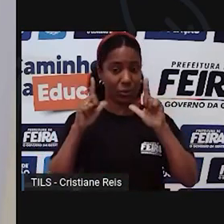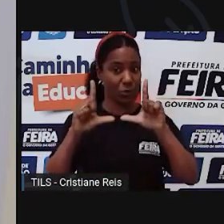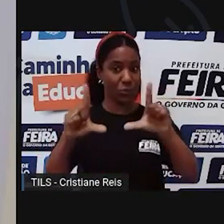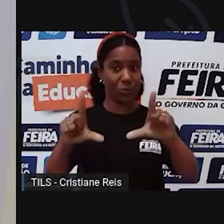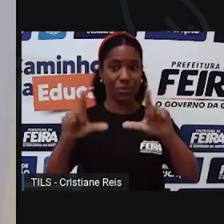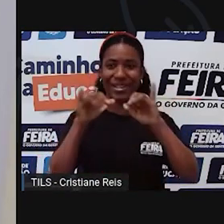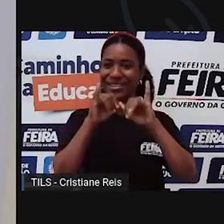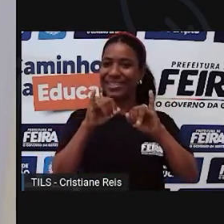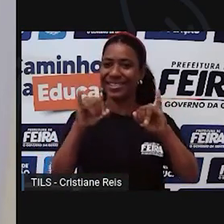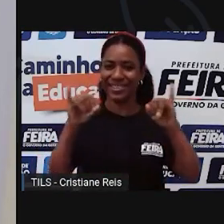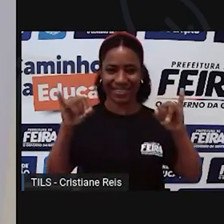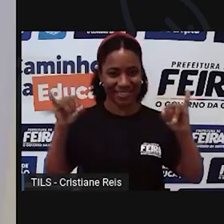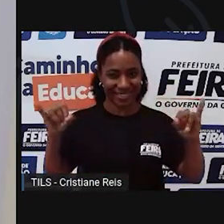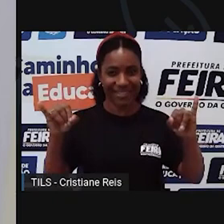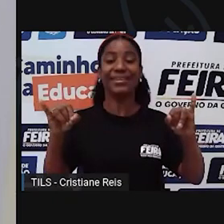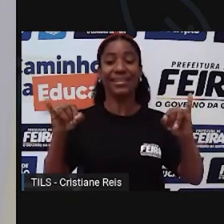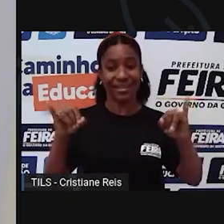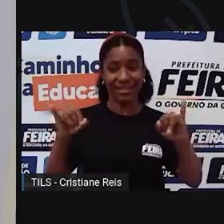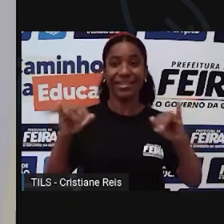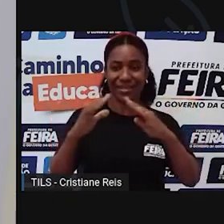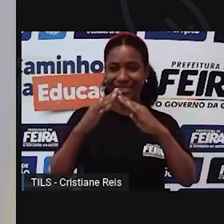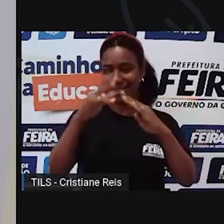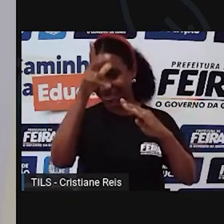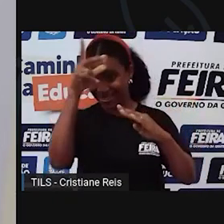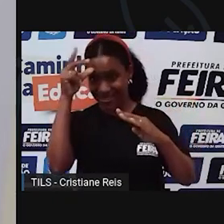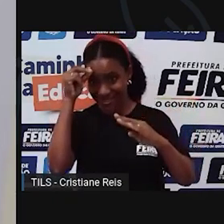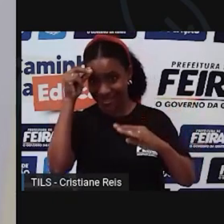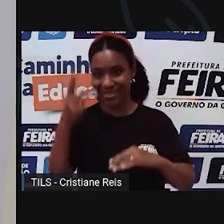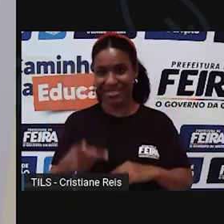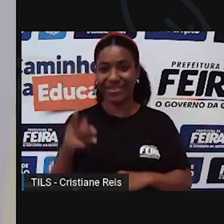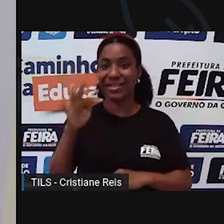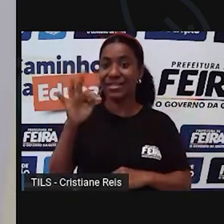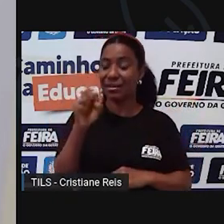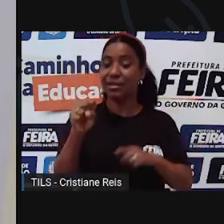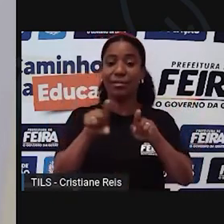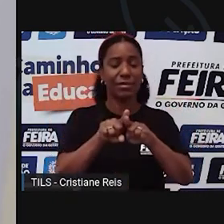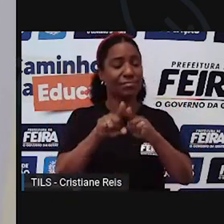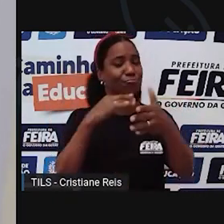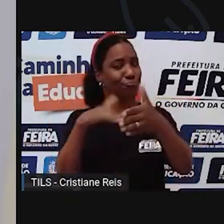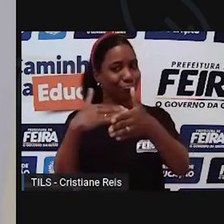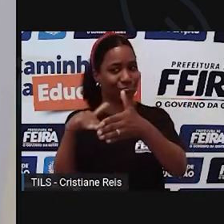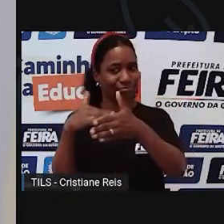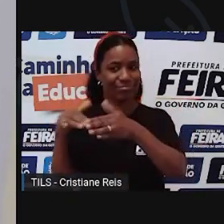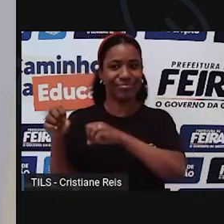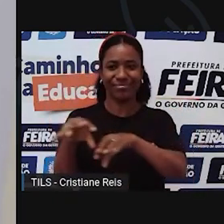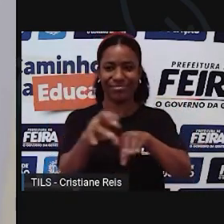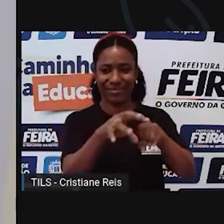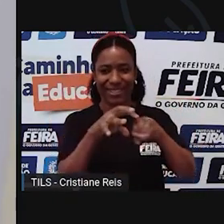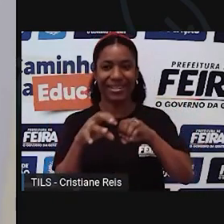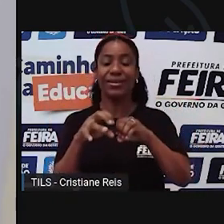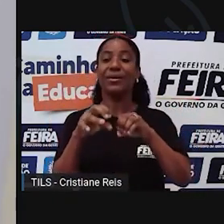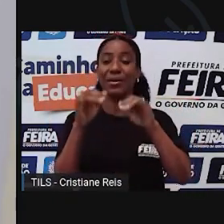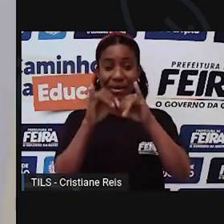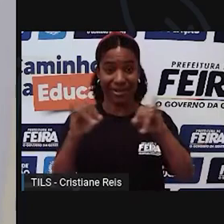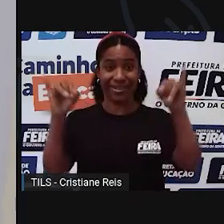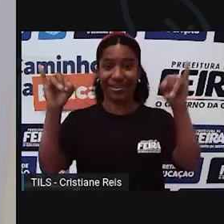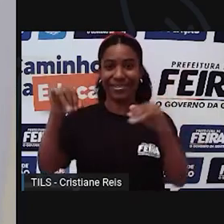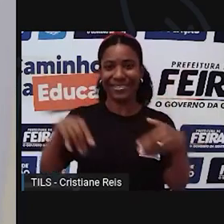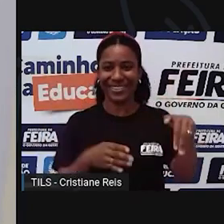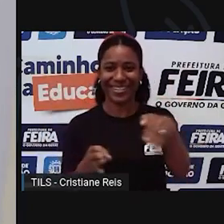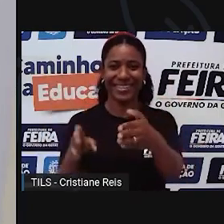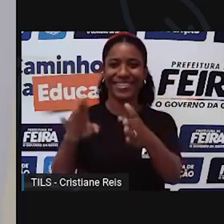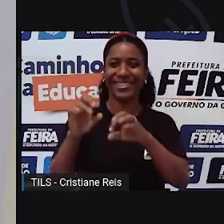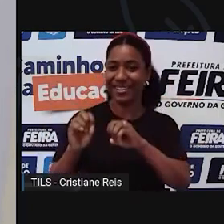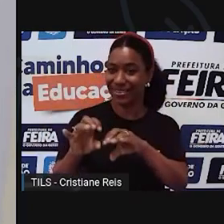da Secretaria de Educação, com a frase Caminhos da Educação. E nós vamos para a nossa aula, né, de Geografia.